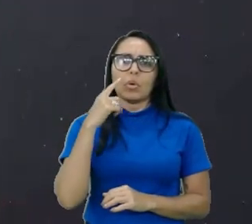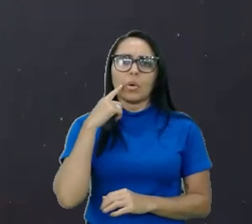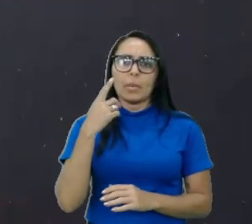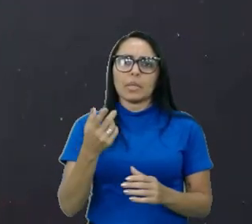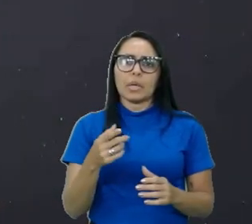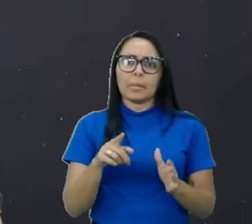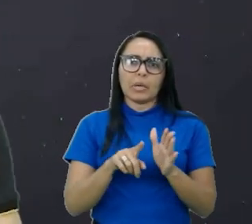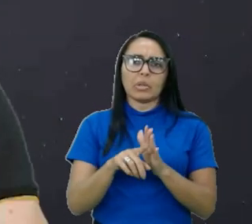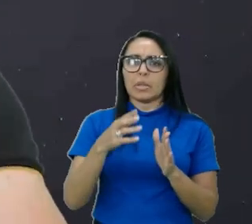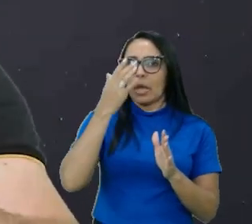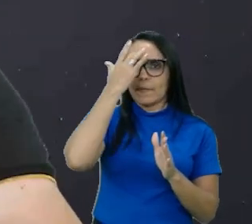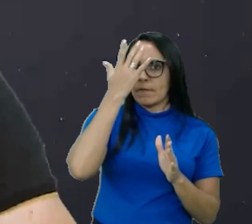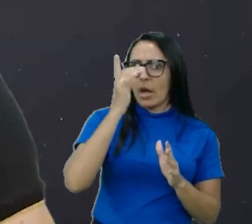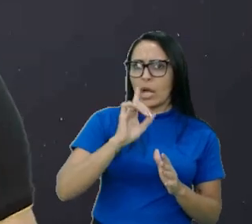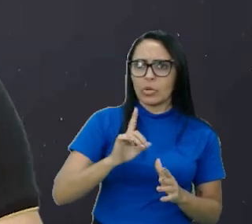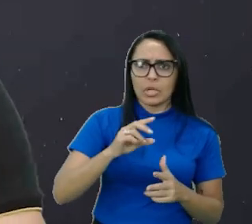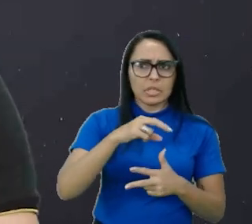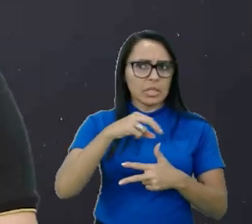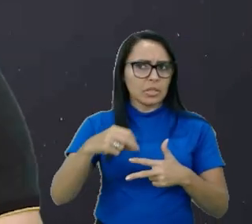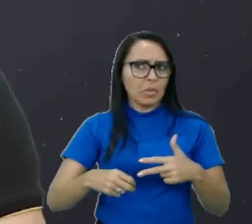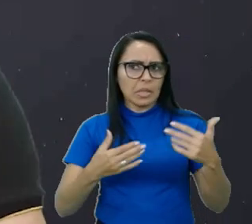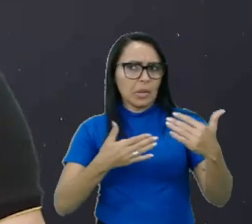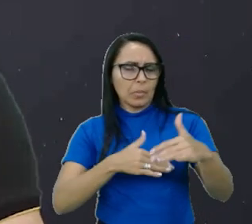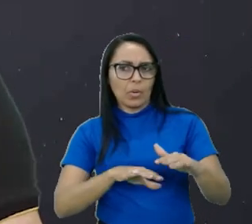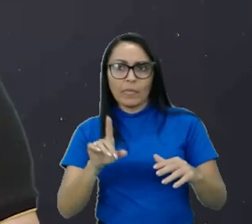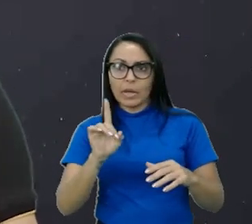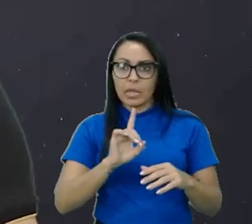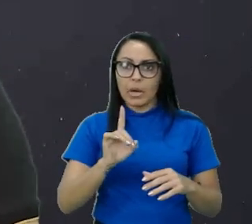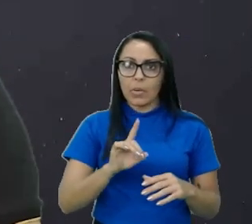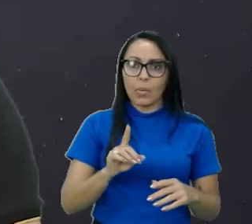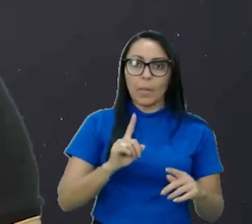essa facilidade toda. Não vem não. Não vem não. Mas eu